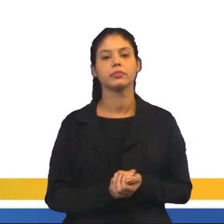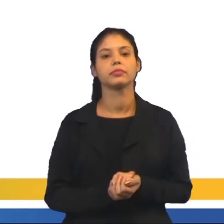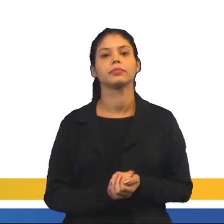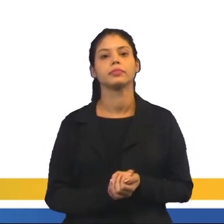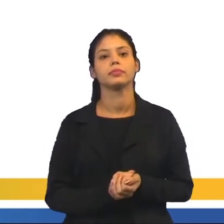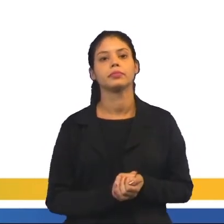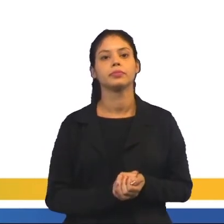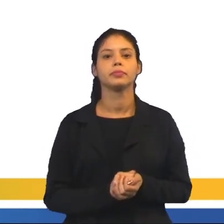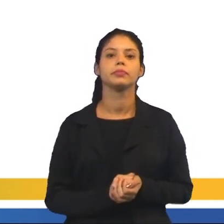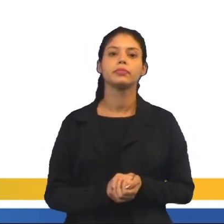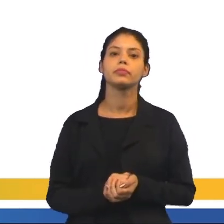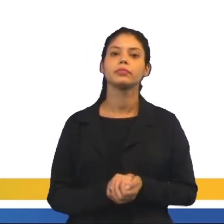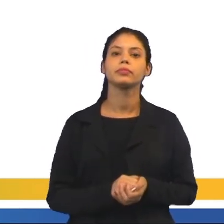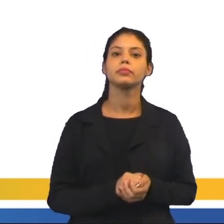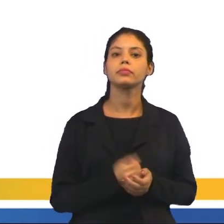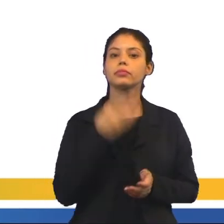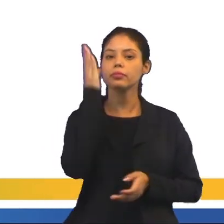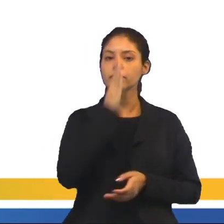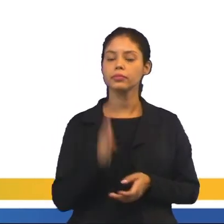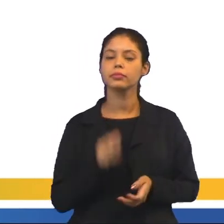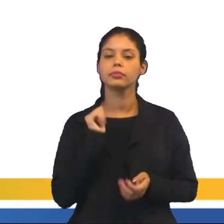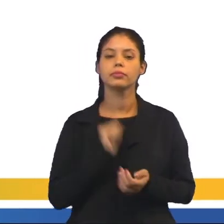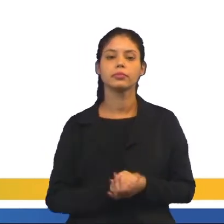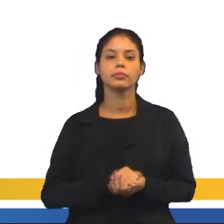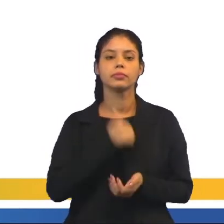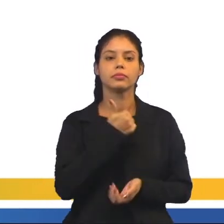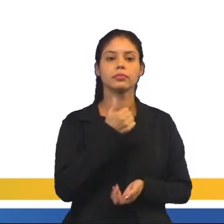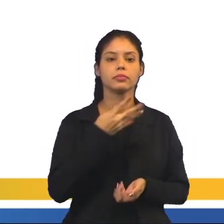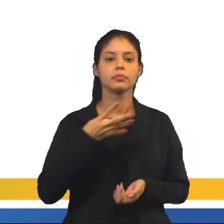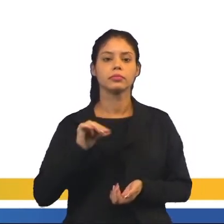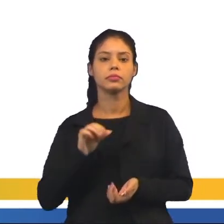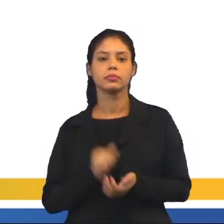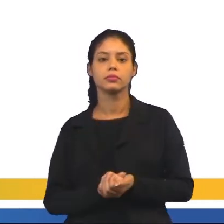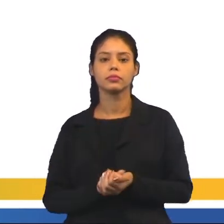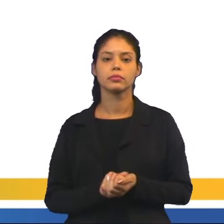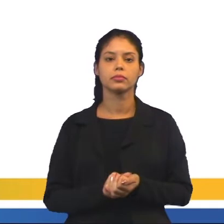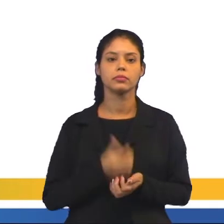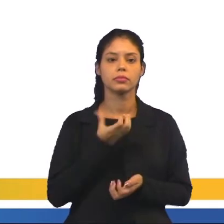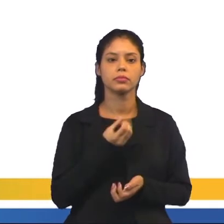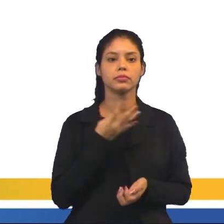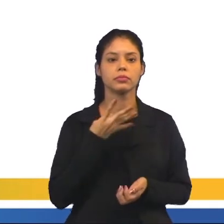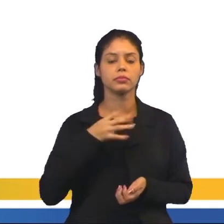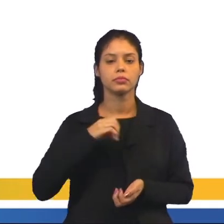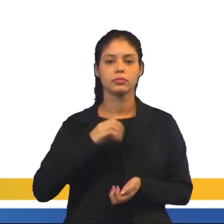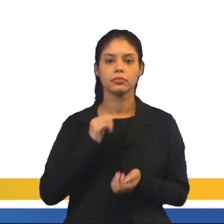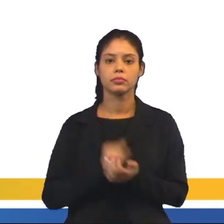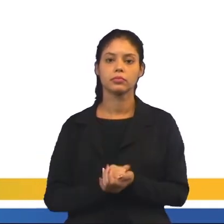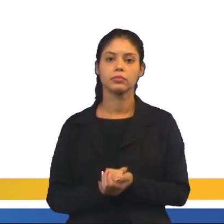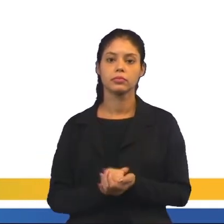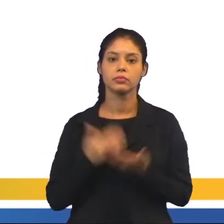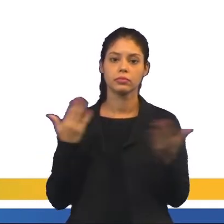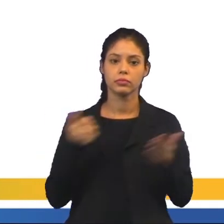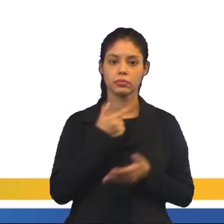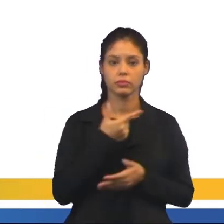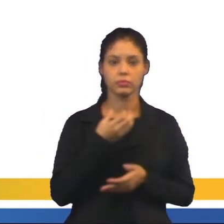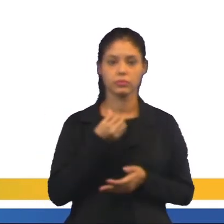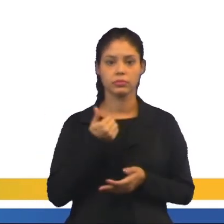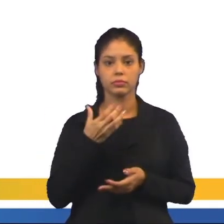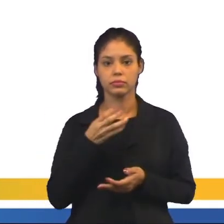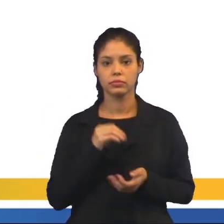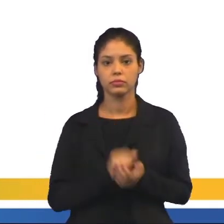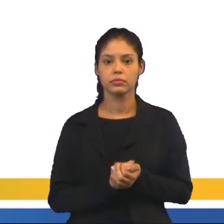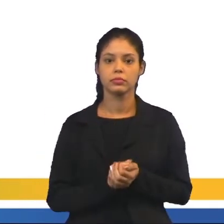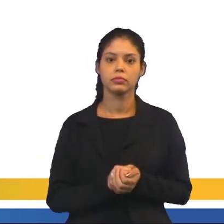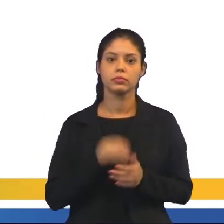de urbanização brasileira. De 1940 era a população rural era de 69%, e em 2010